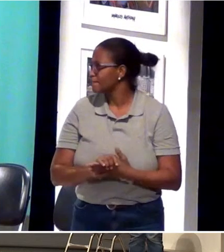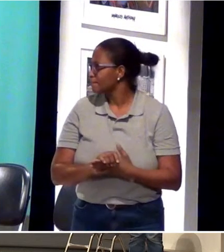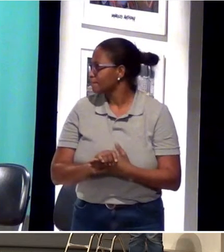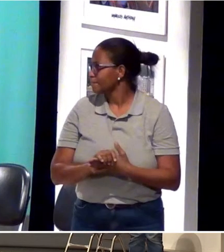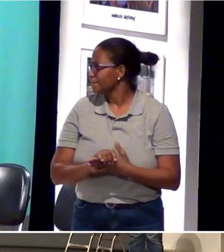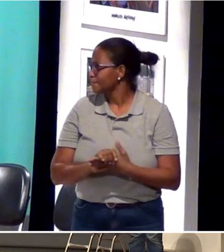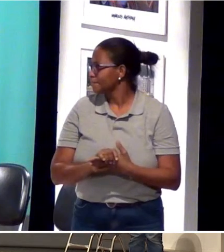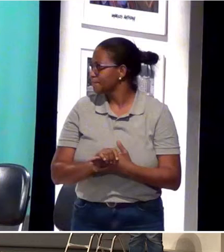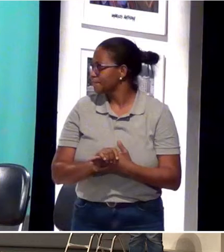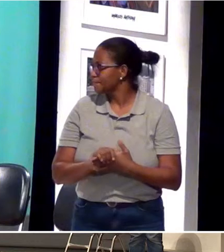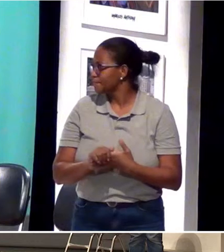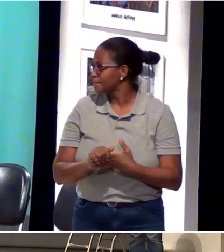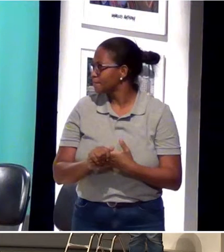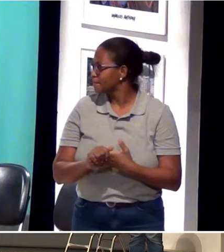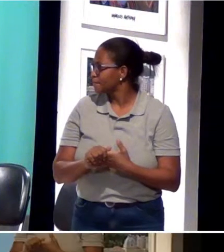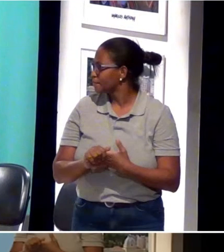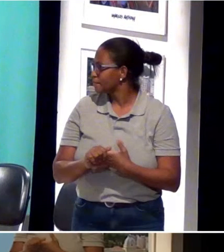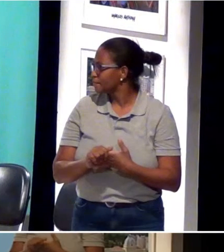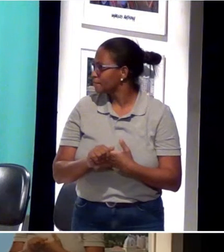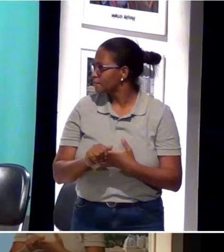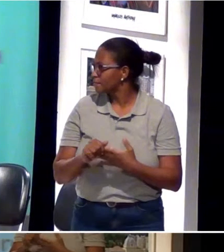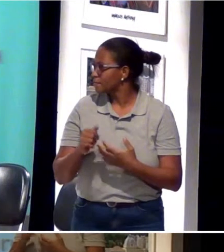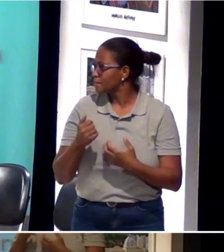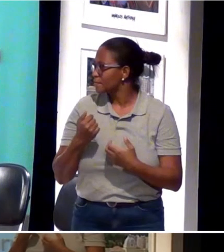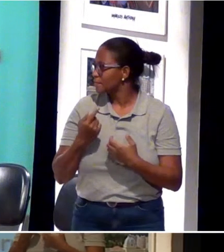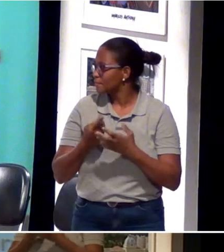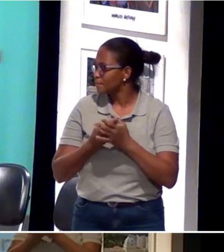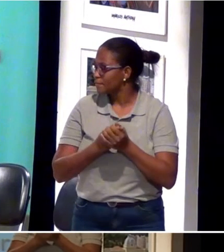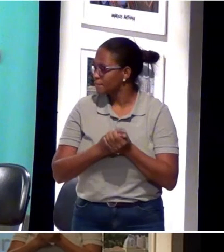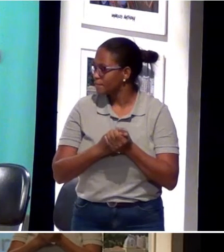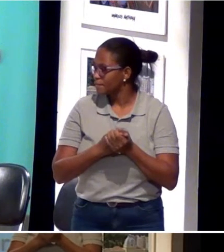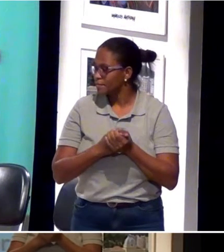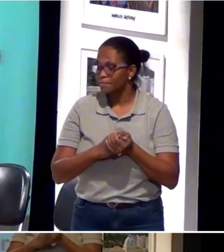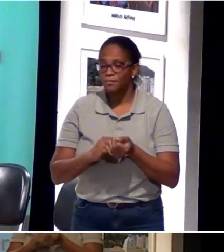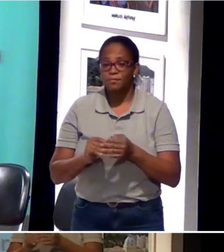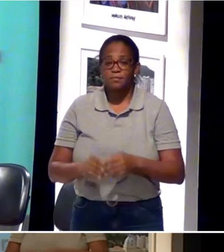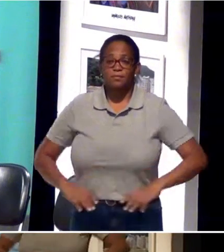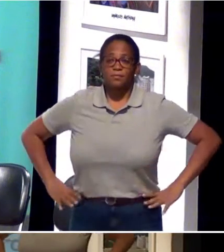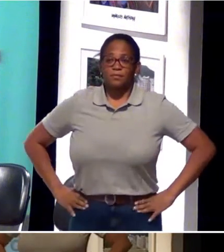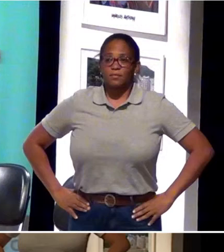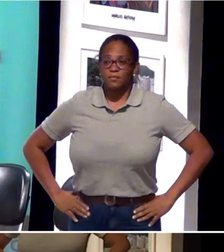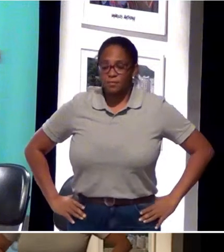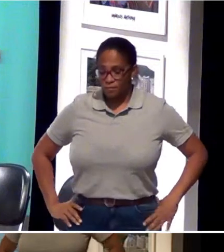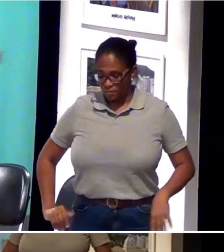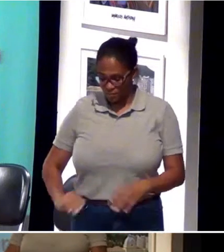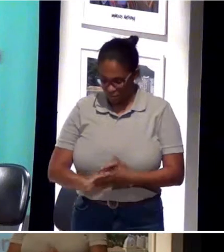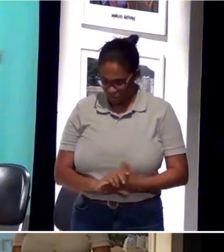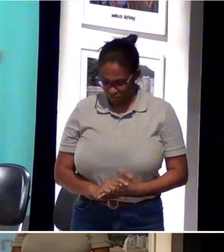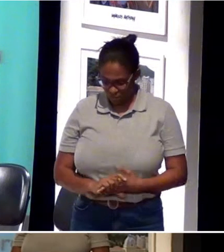Depois disso, que é a legislação de 42. Eu quero chegar no... Esse aí. E aí, assim, que é importante que